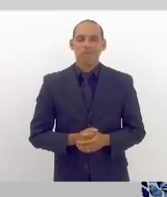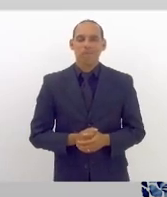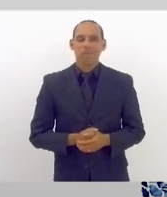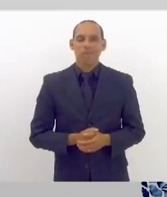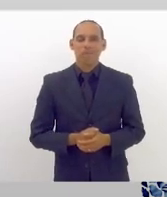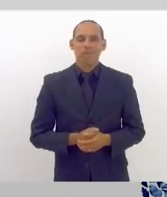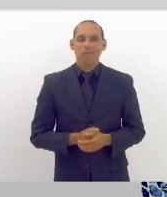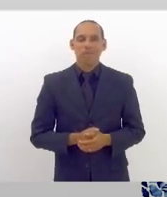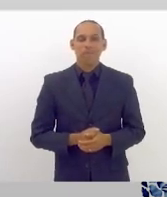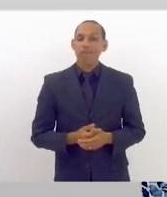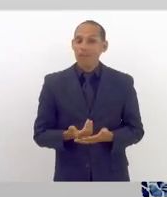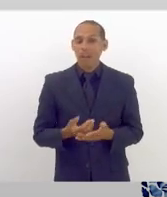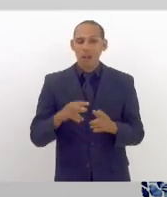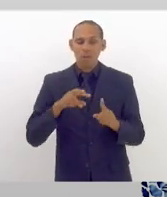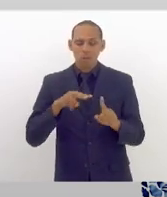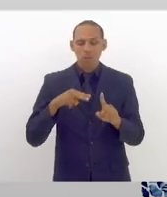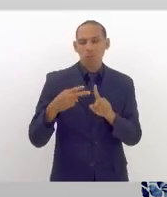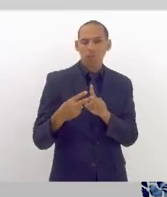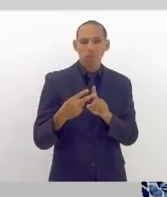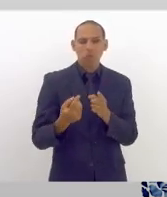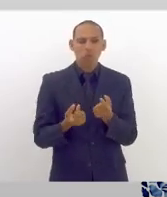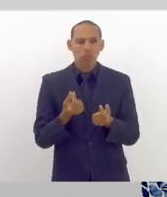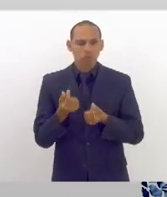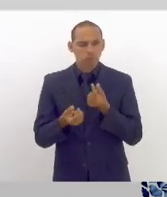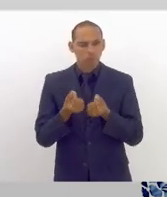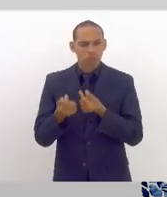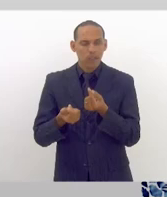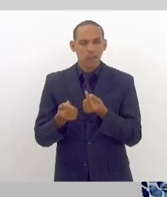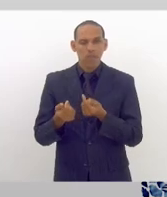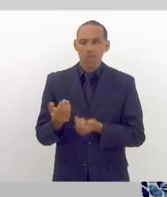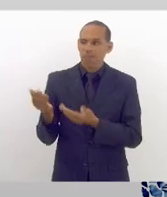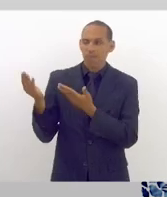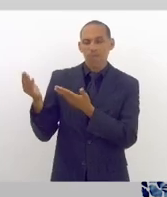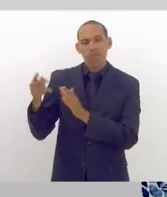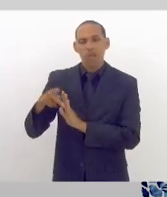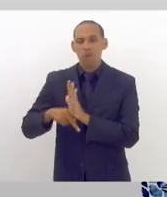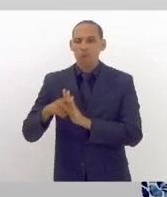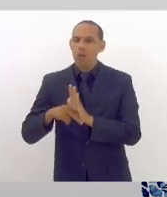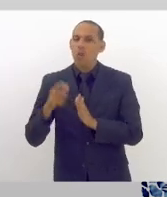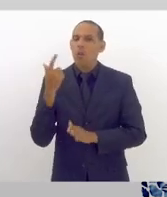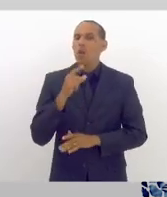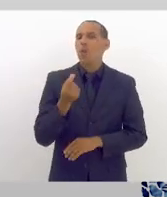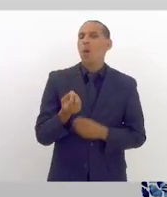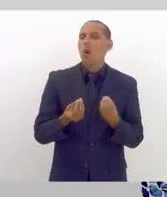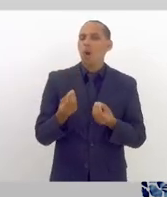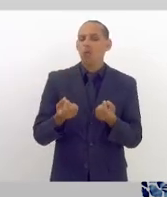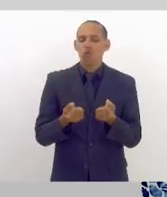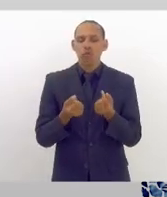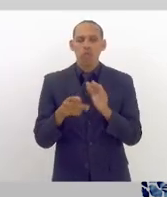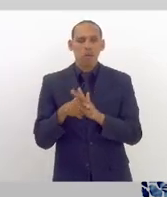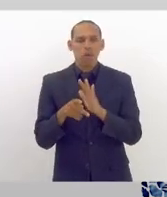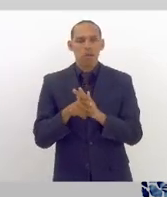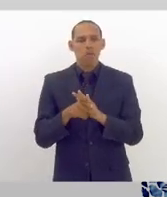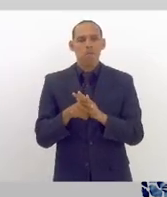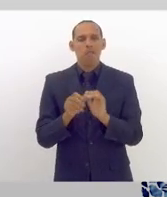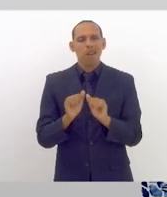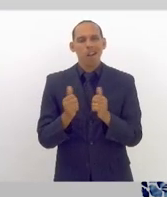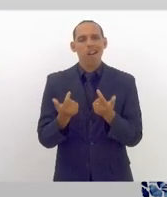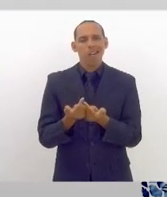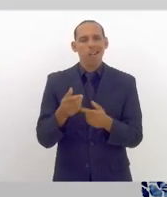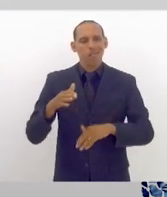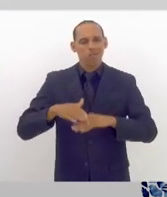do ponto de vista financeiro né o projeto foi viabilizado pela porte recursos da alerj para sua realização